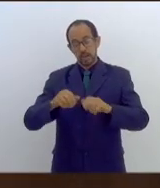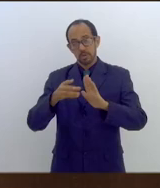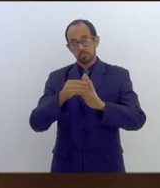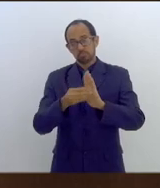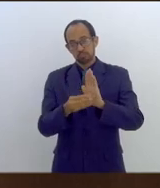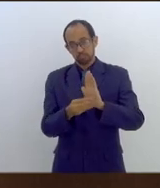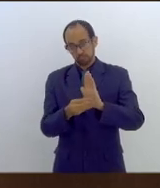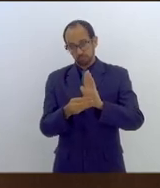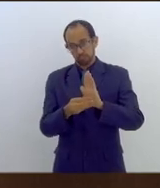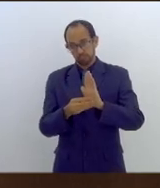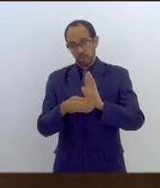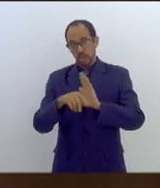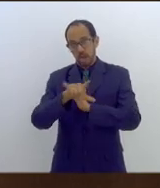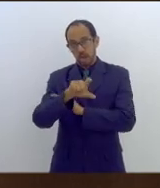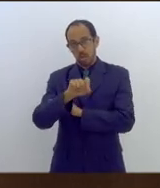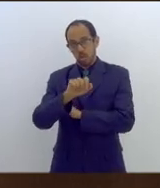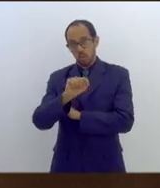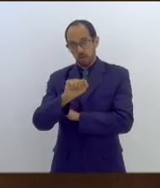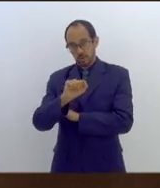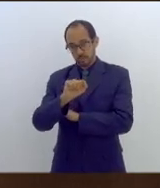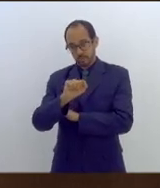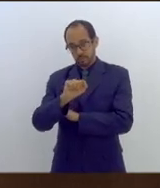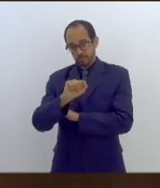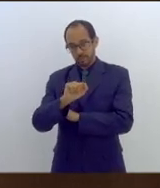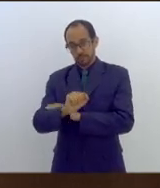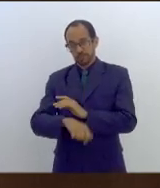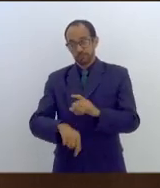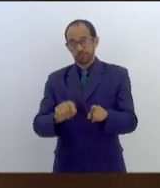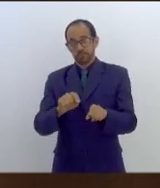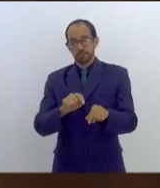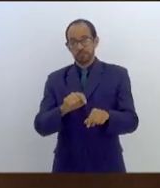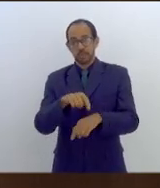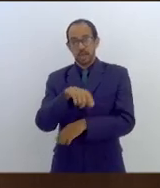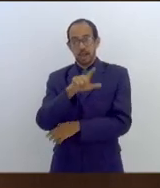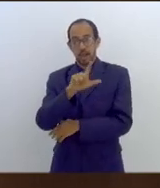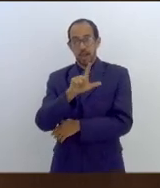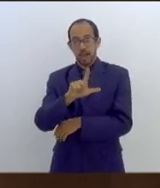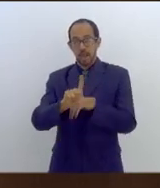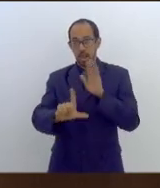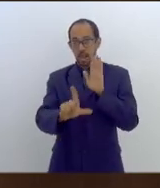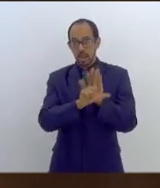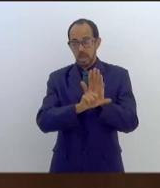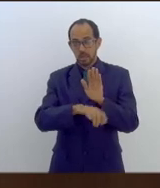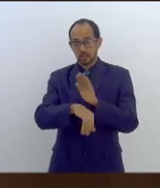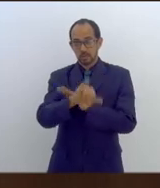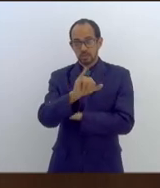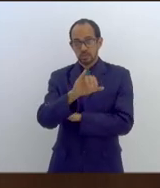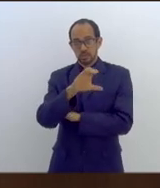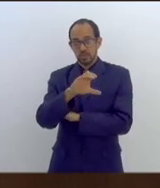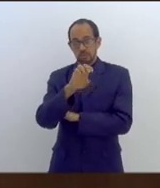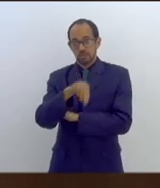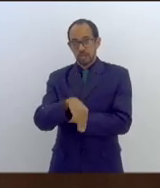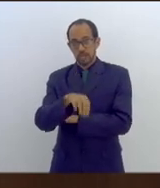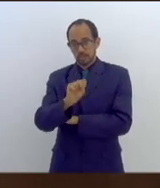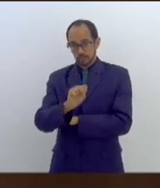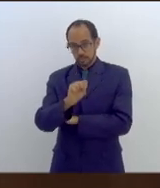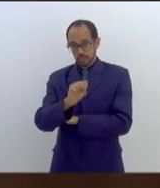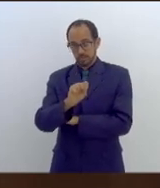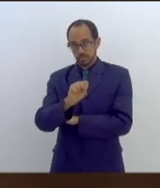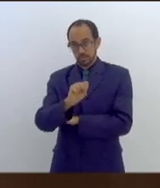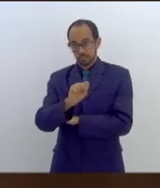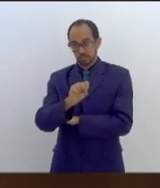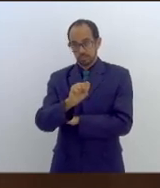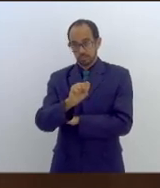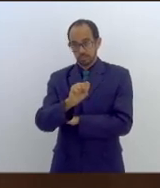a LOA, tem que vir a lei do ICMS, que